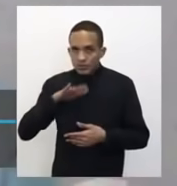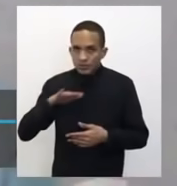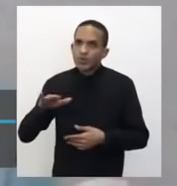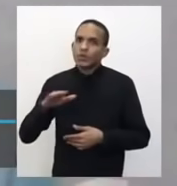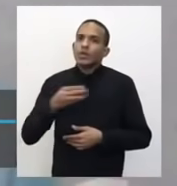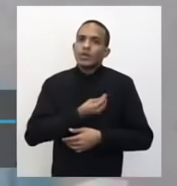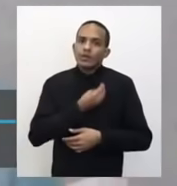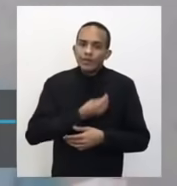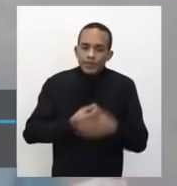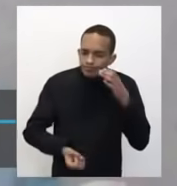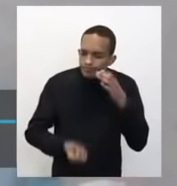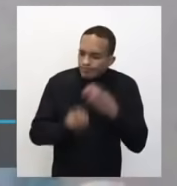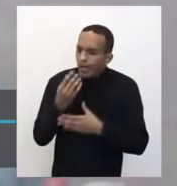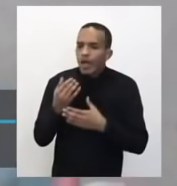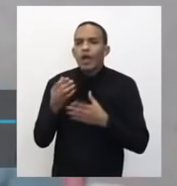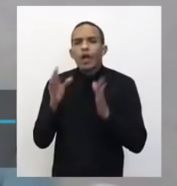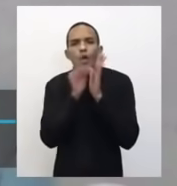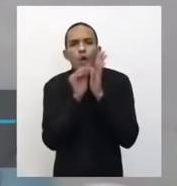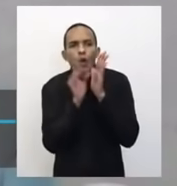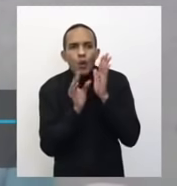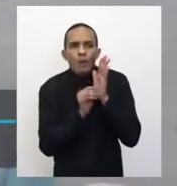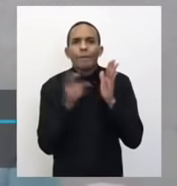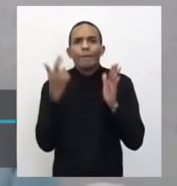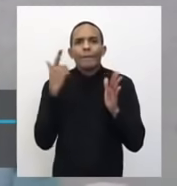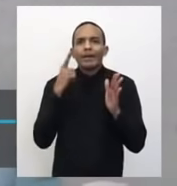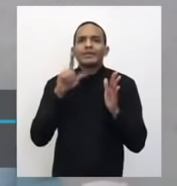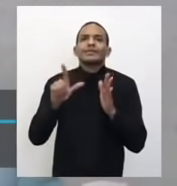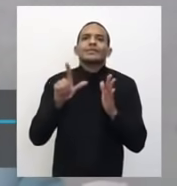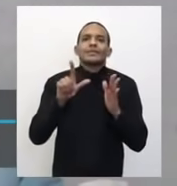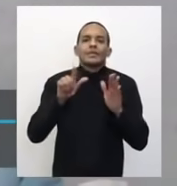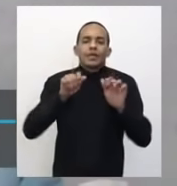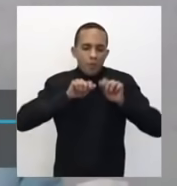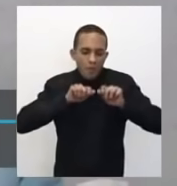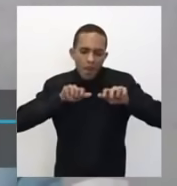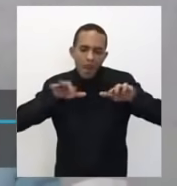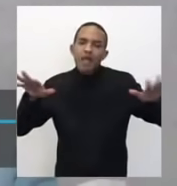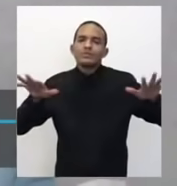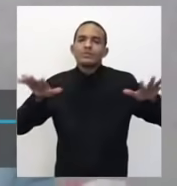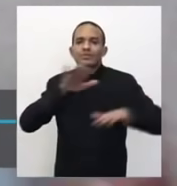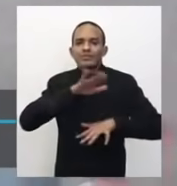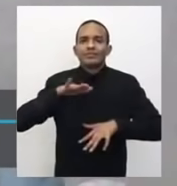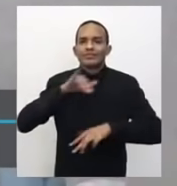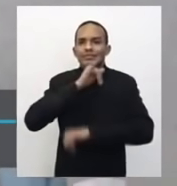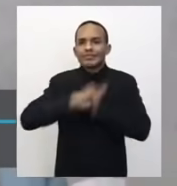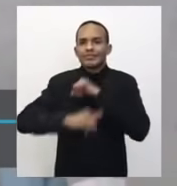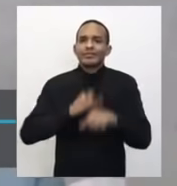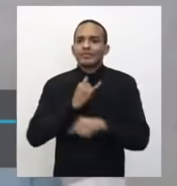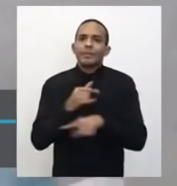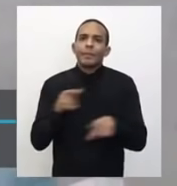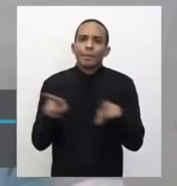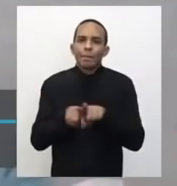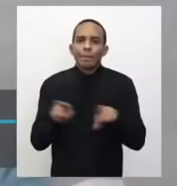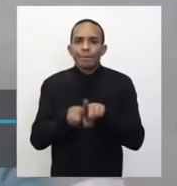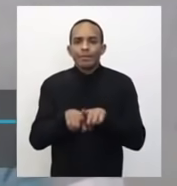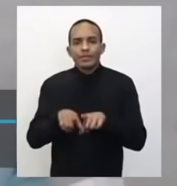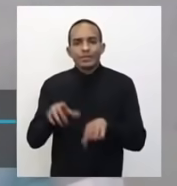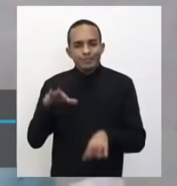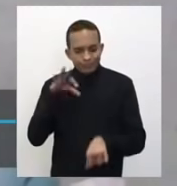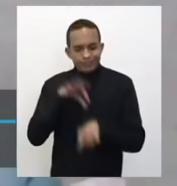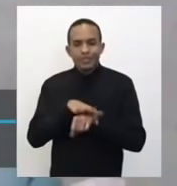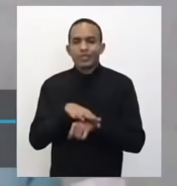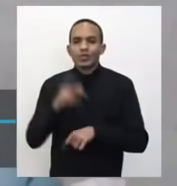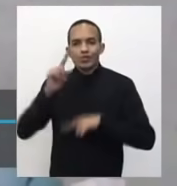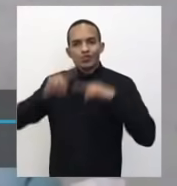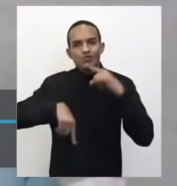de produzir conteúdos para que eles se tornem conteúdos viralizados na internet e assim também elas garantam o seu